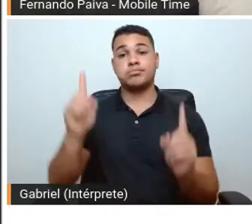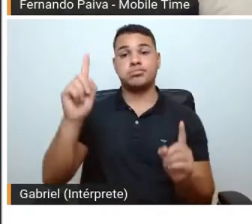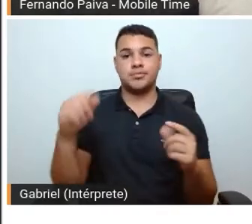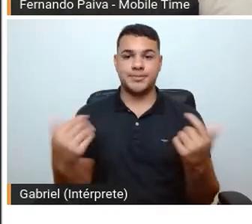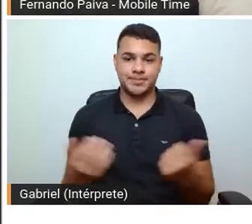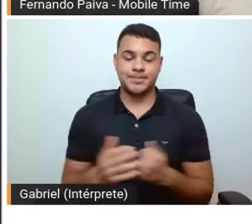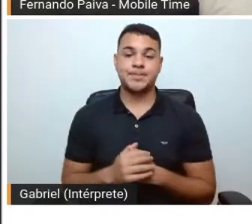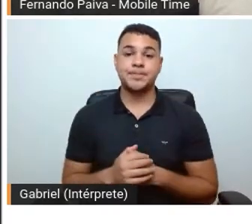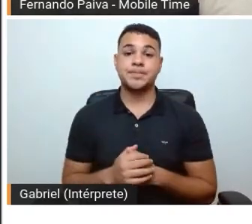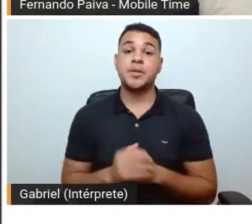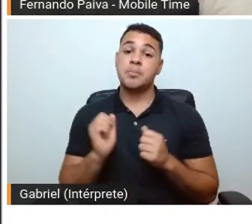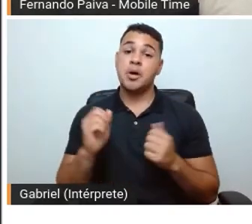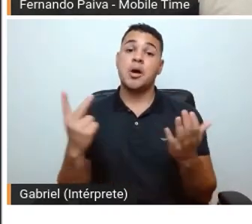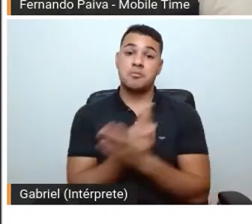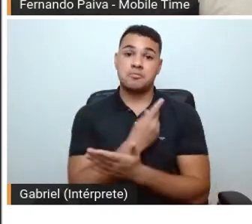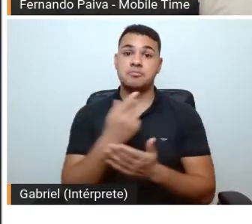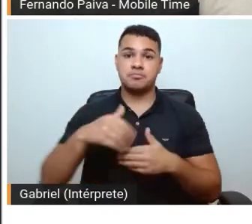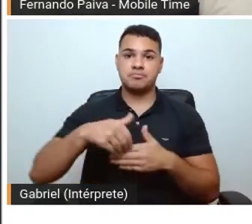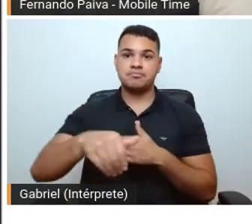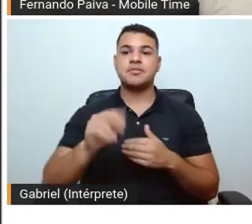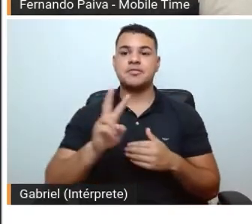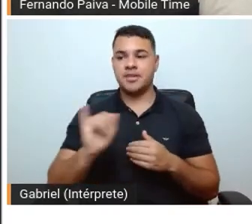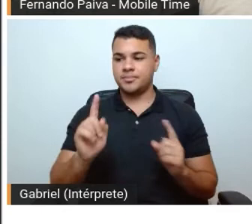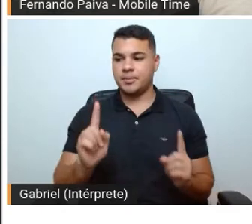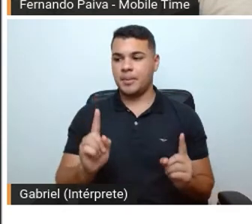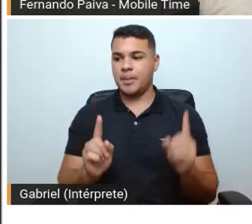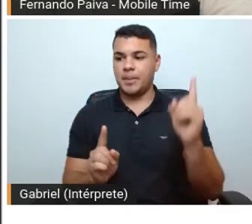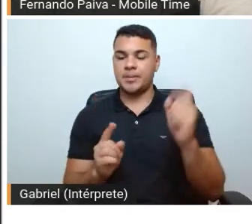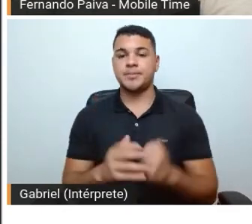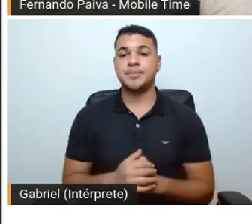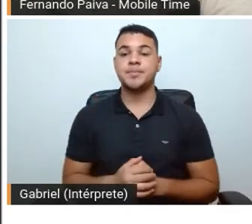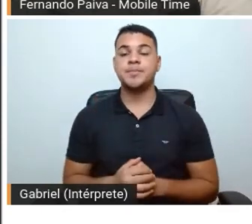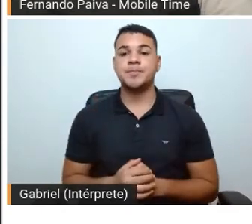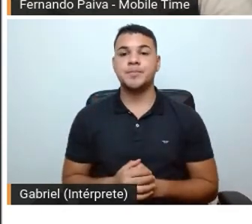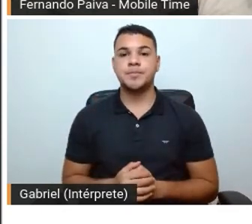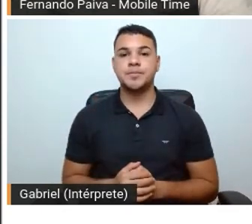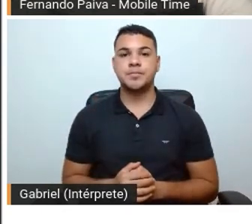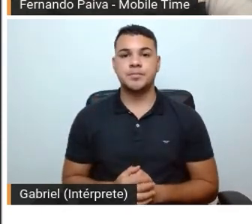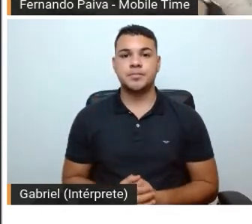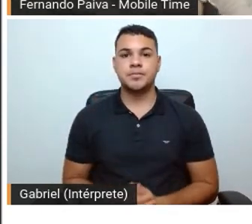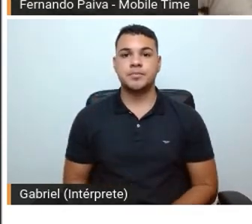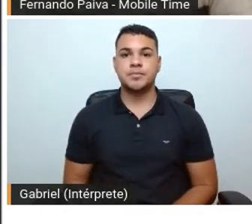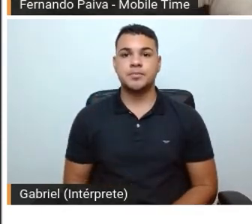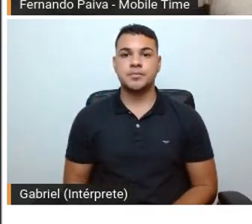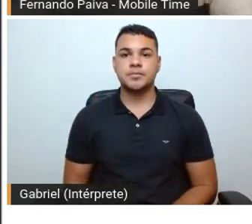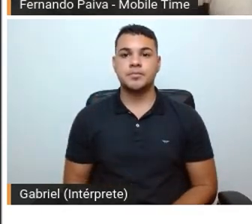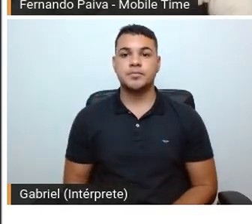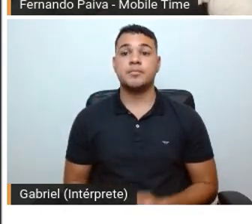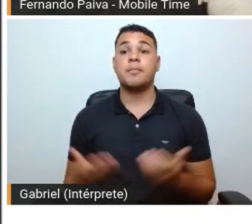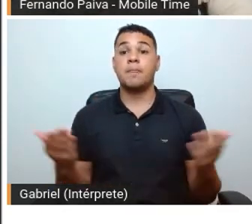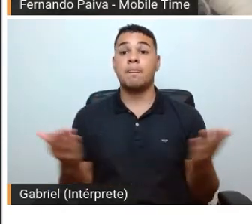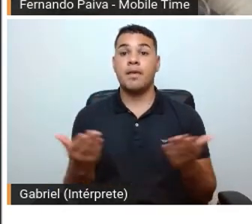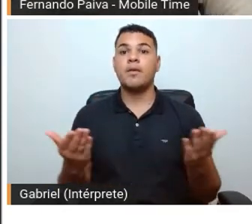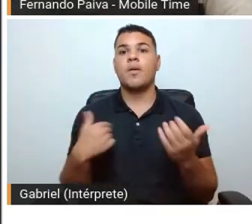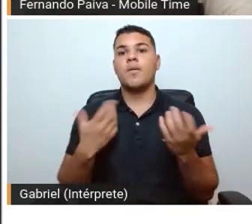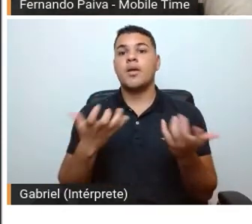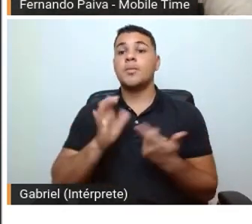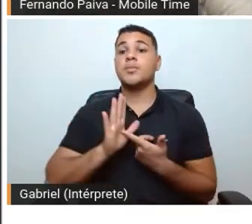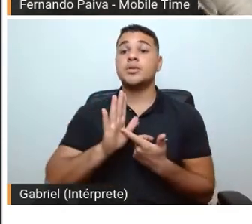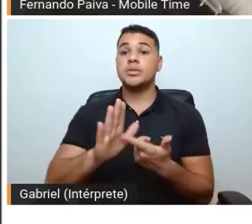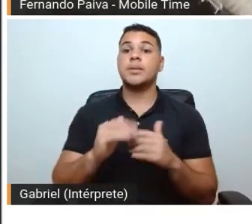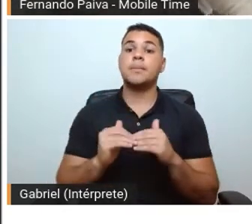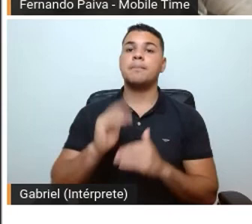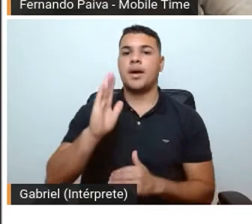dois que dividem a liderança tá e aqui vou mostrar um pouco nos números